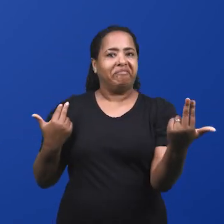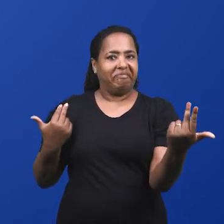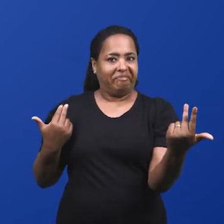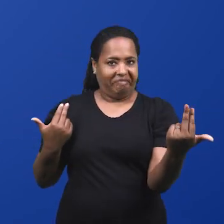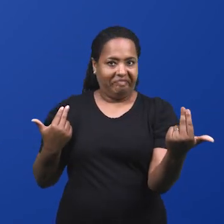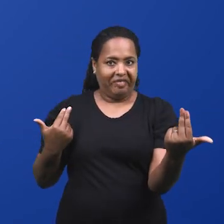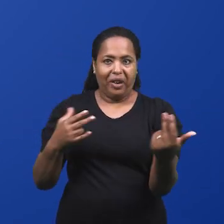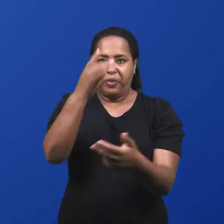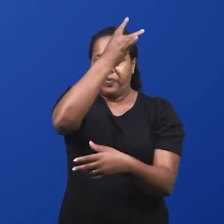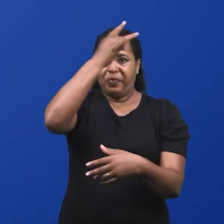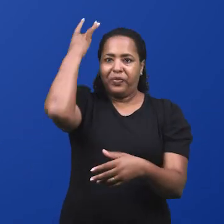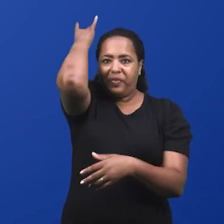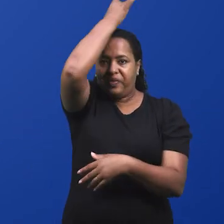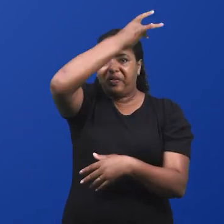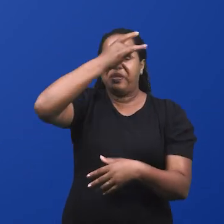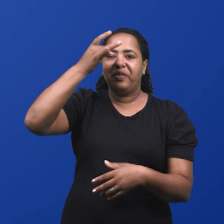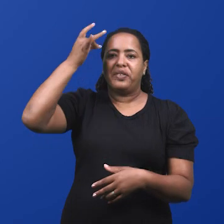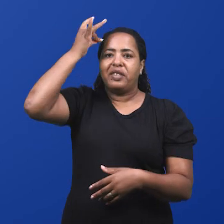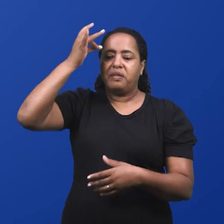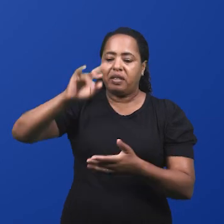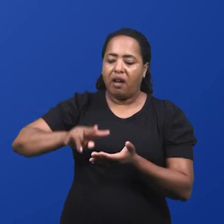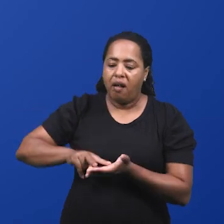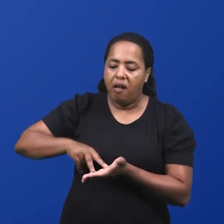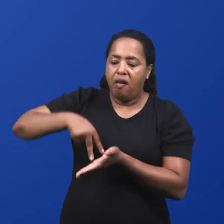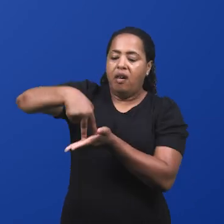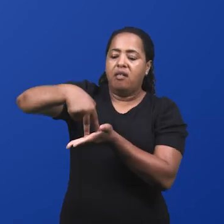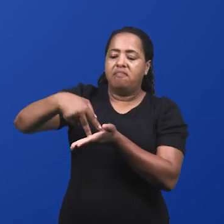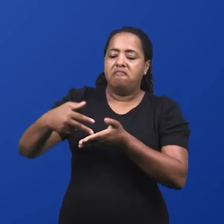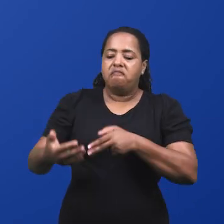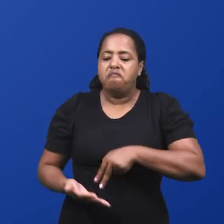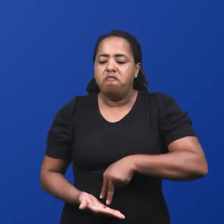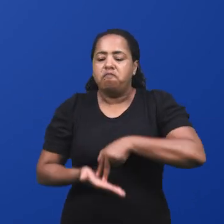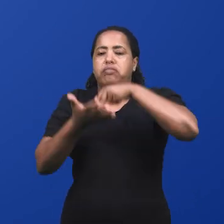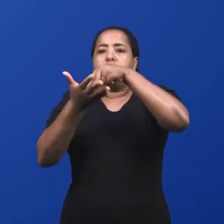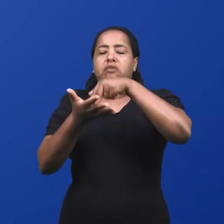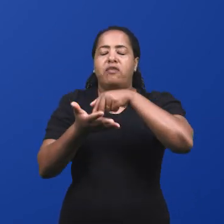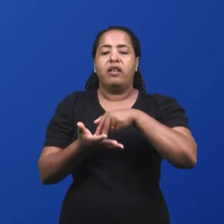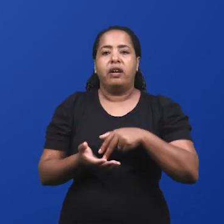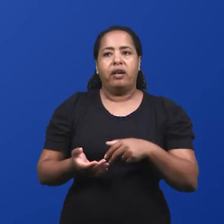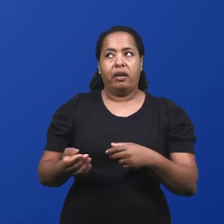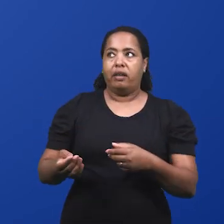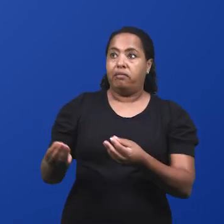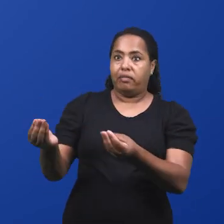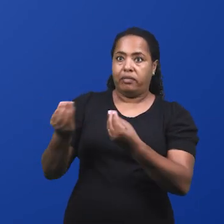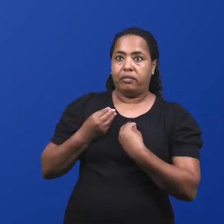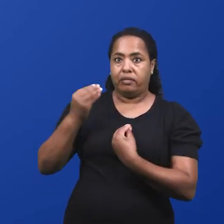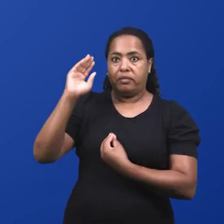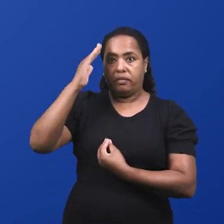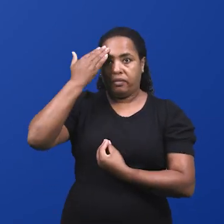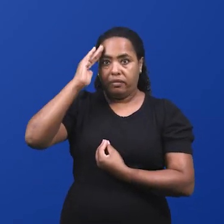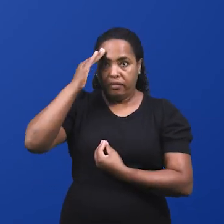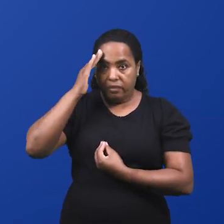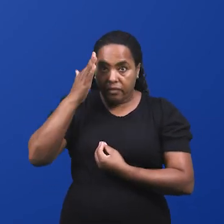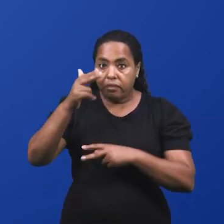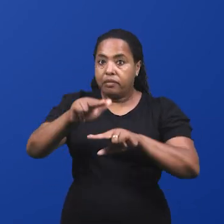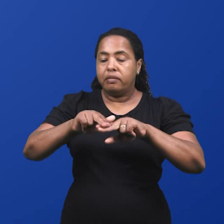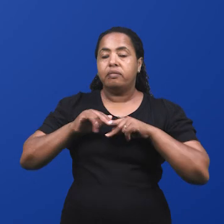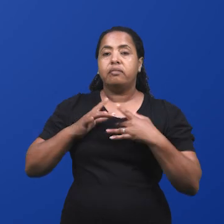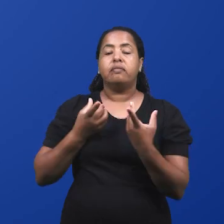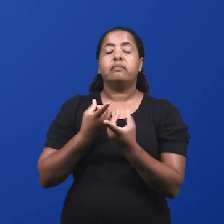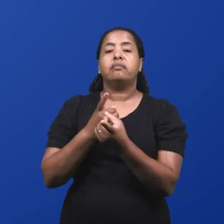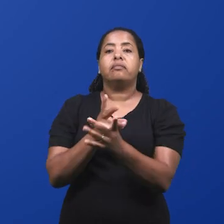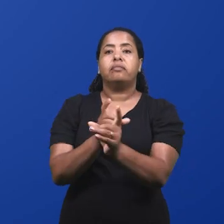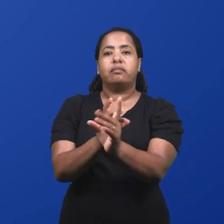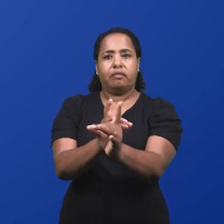hoje é da mesma forma. O Espírito Santo tem sido o sustento da igreja e tem nos dado entendimento acerca